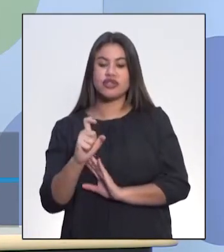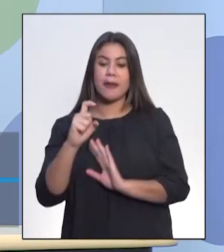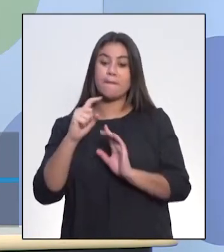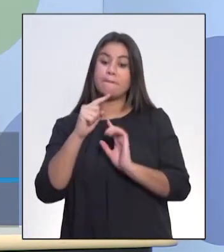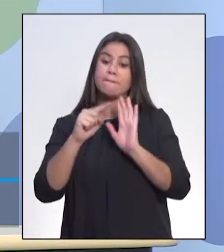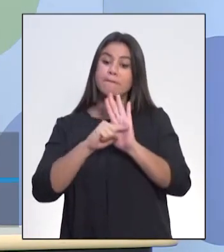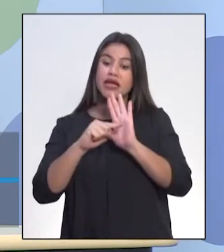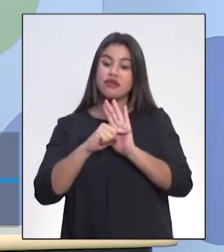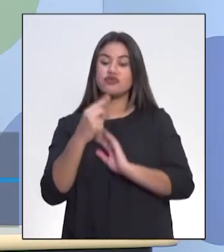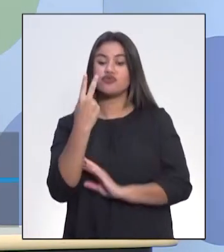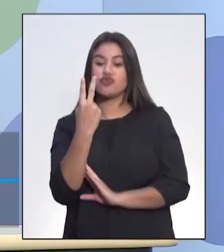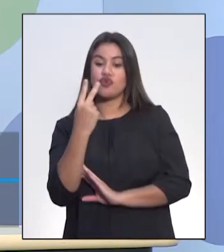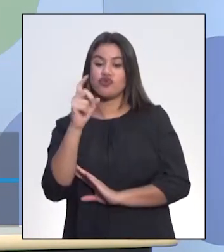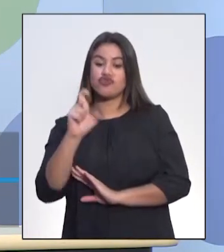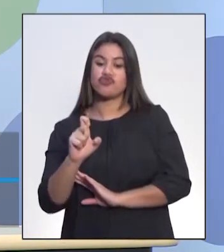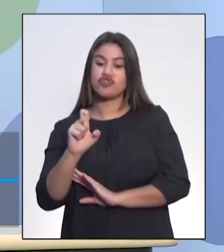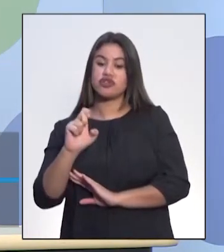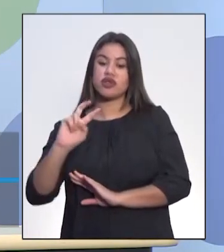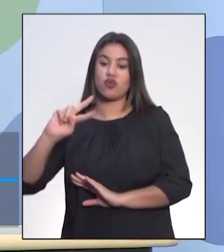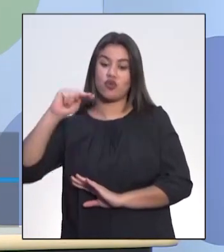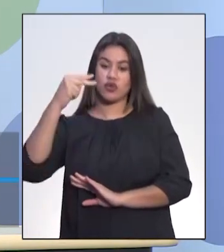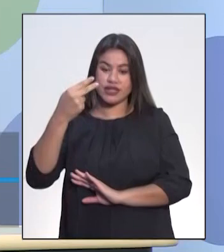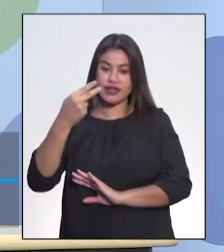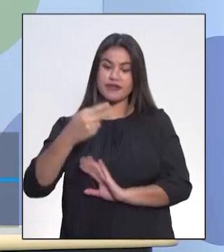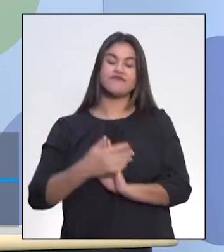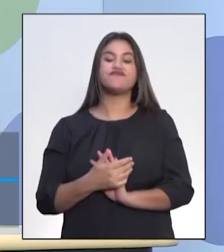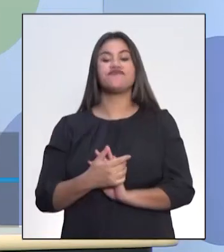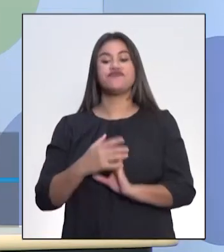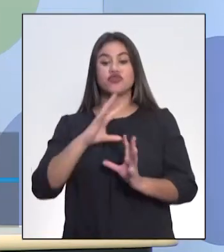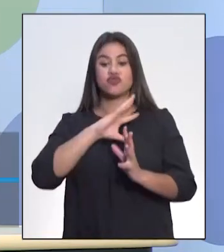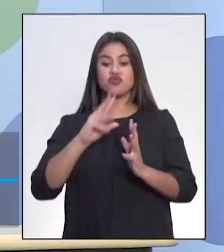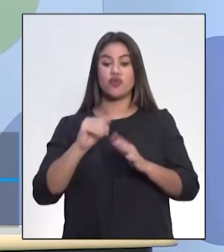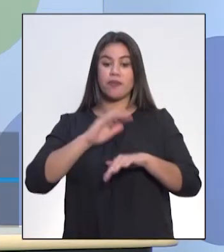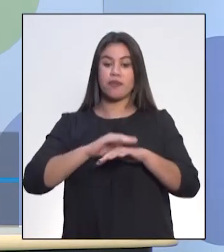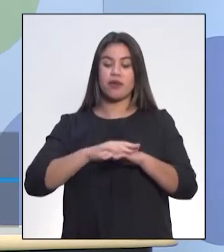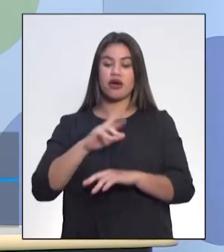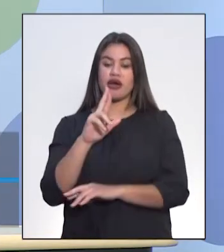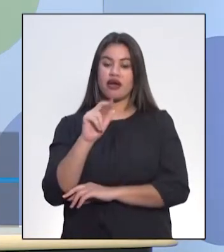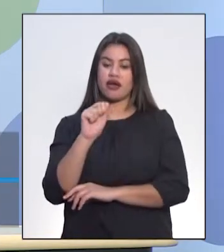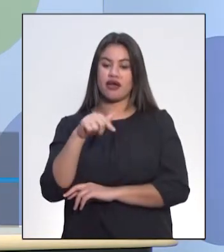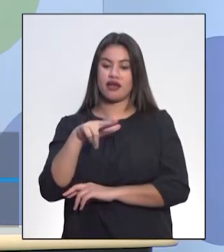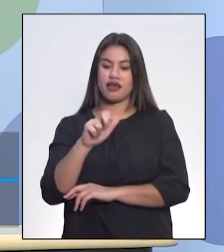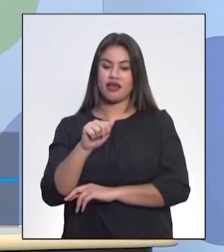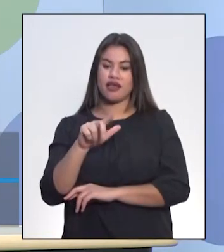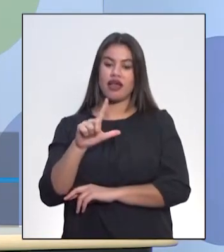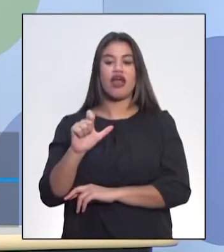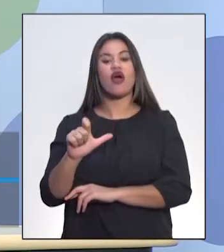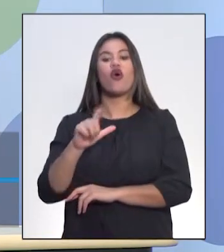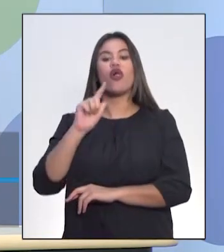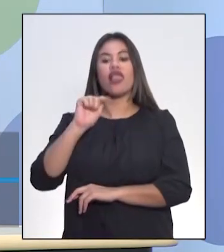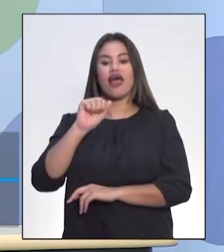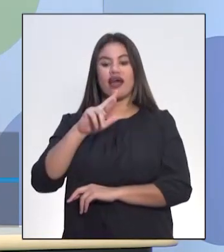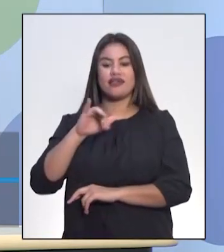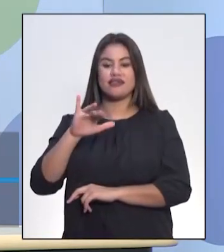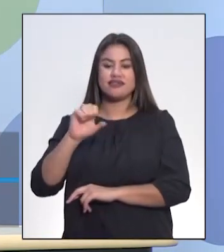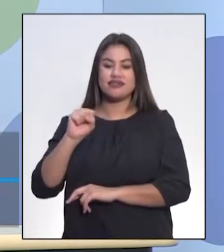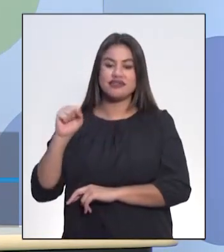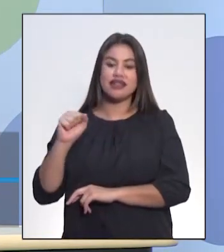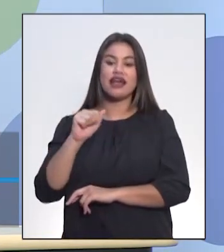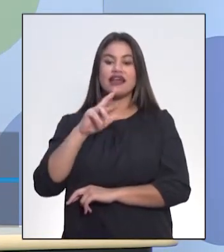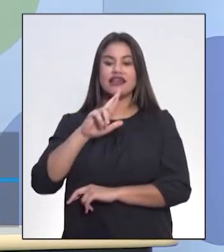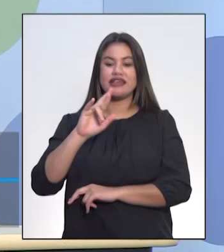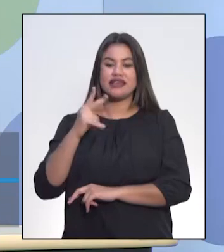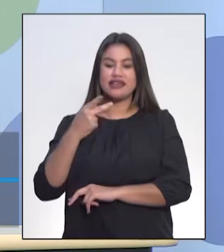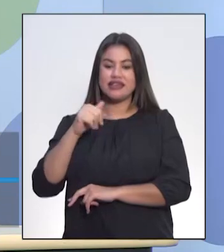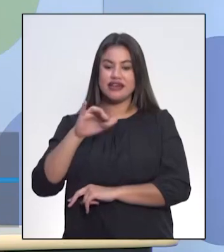Entre todo mundo que fez, por exemplo, tem a Raquel, a Angélica, a Larissa, o Rian e o Bruno. Também quero agradecer